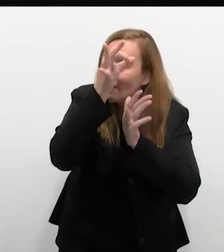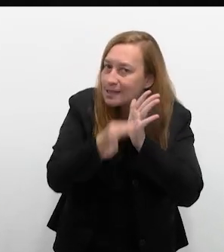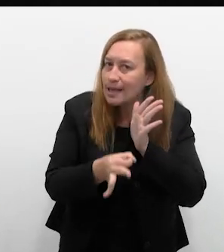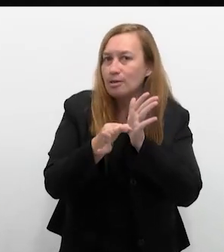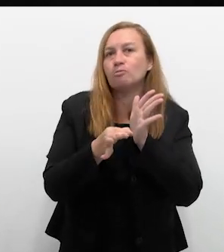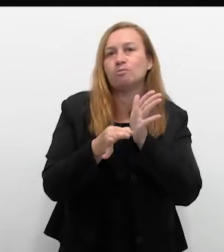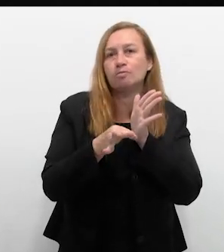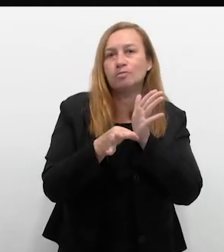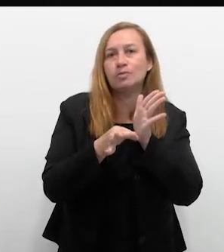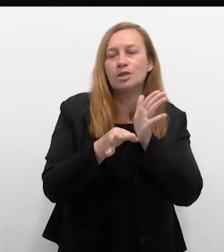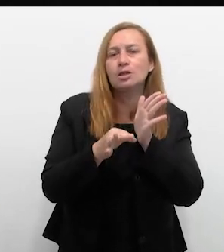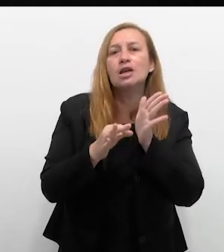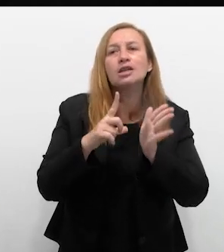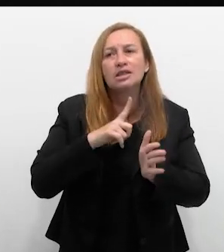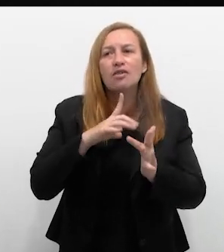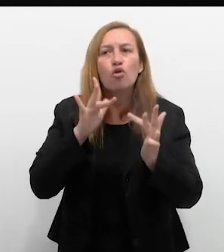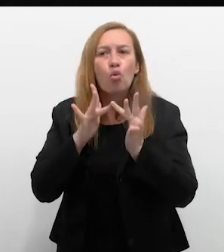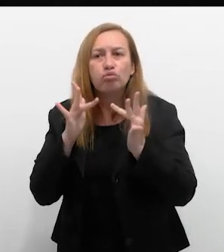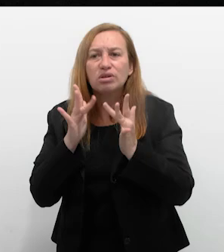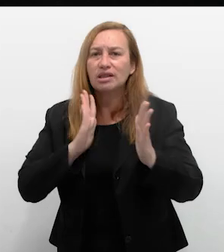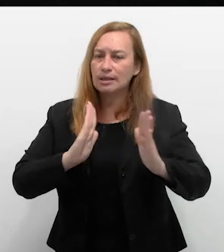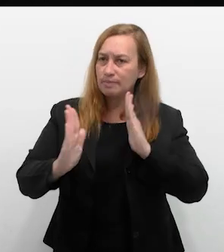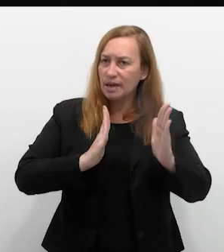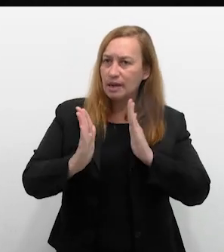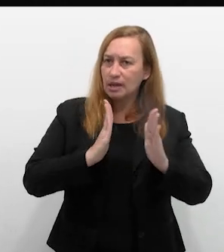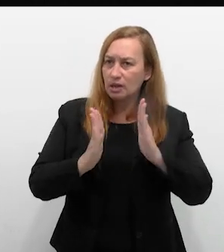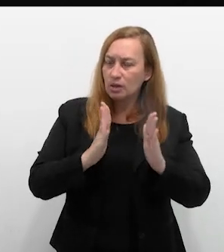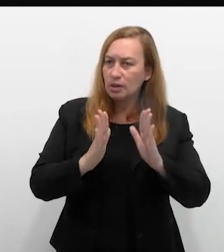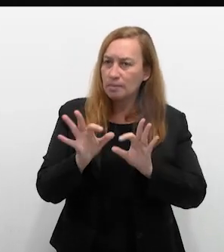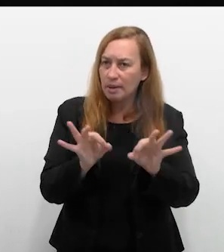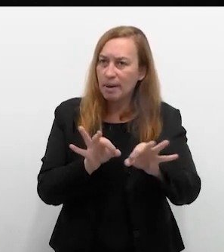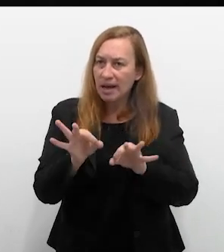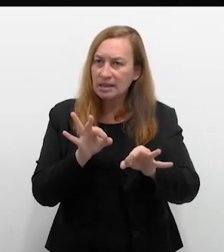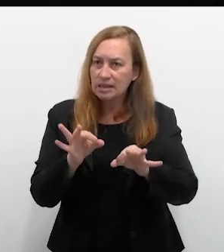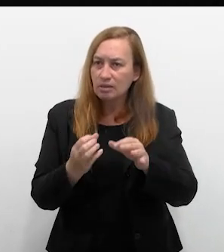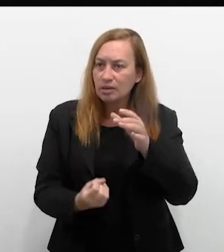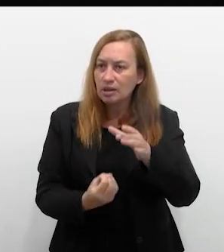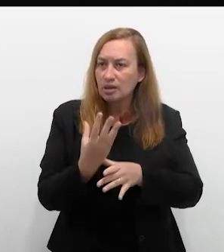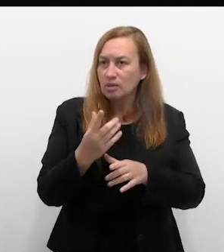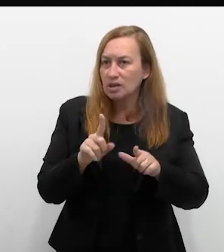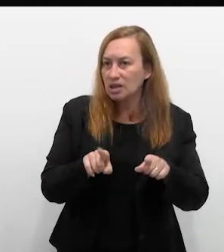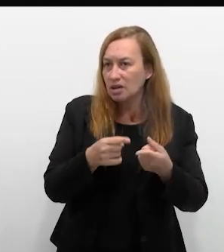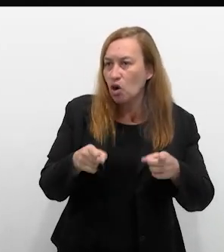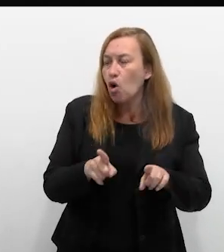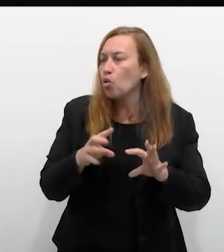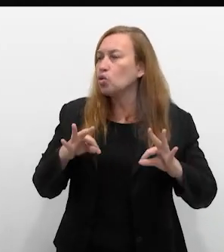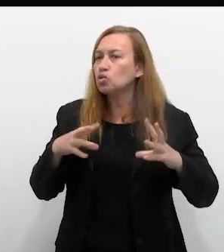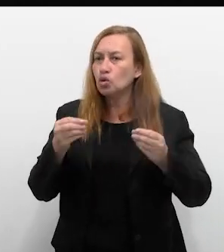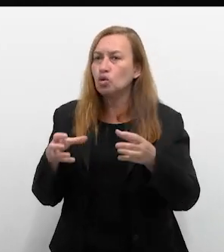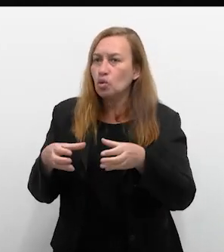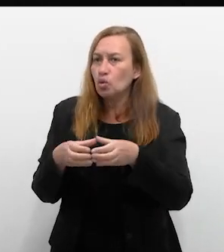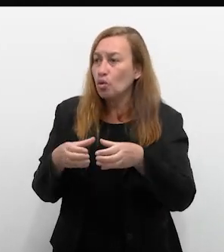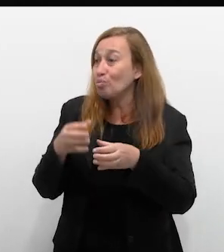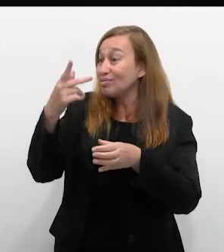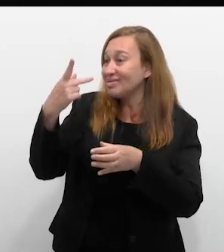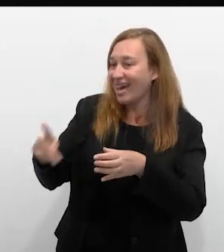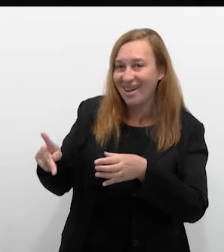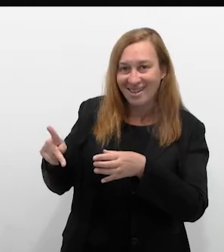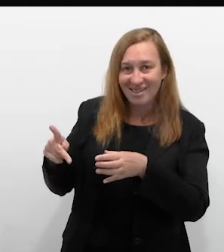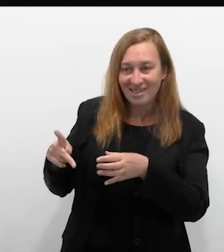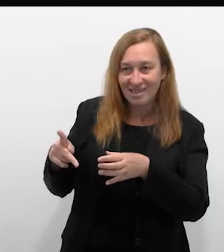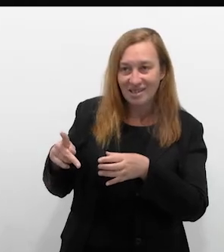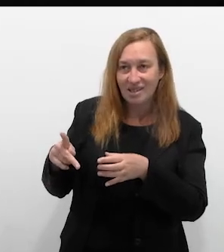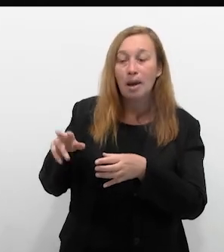porque pesquisava muito profundamente. Né? A gente teve contato nesse período de formulação do enredo com toda a equipe da Rosa. O